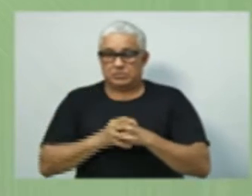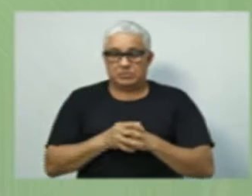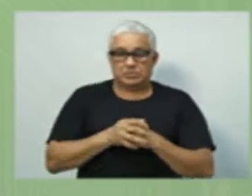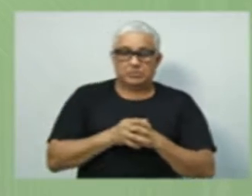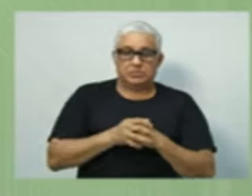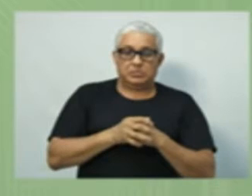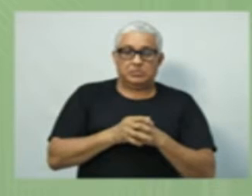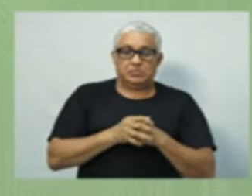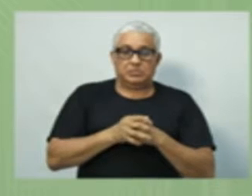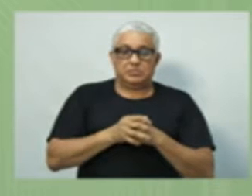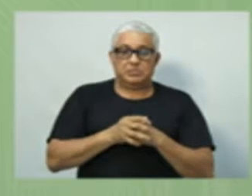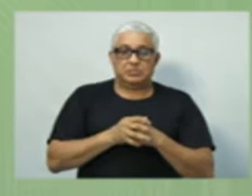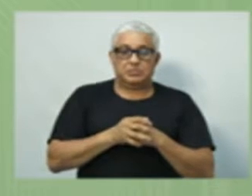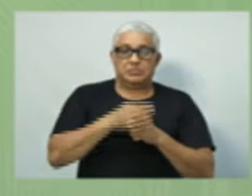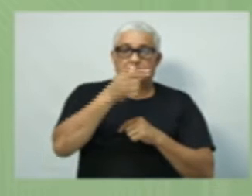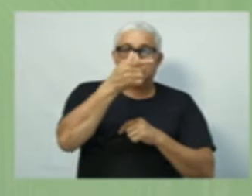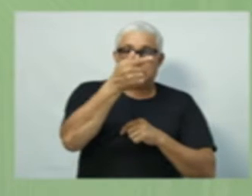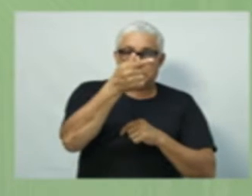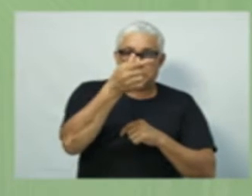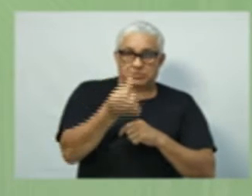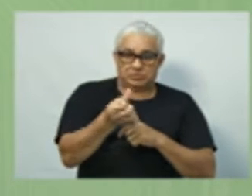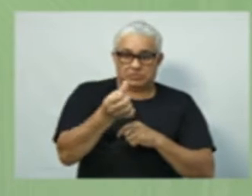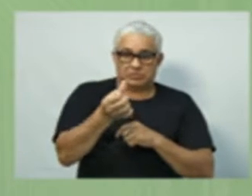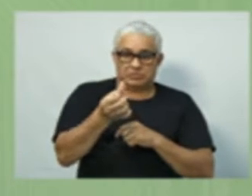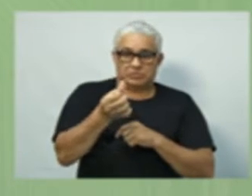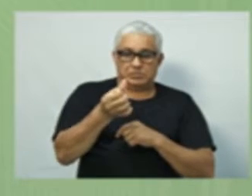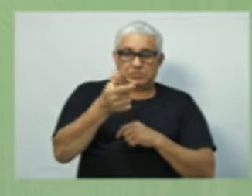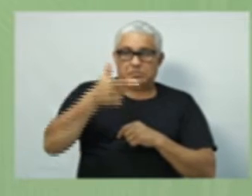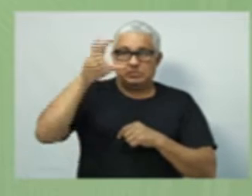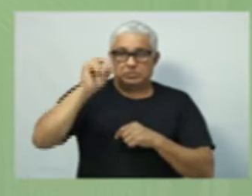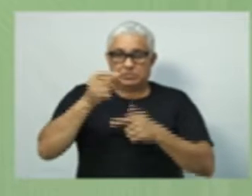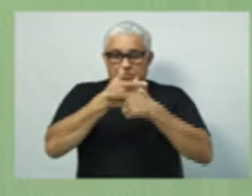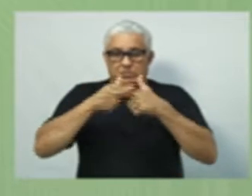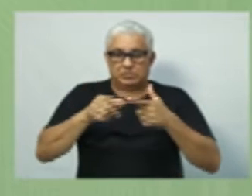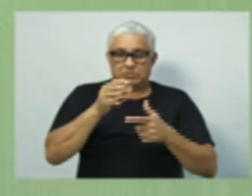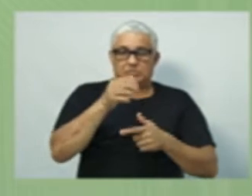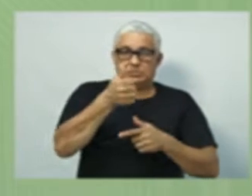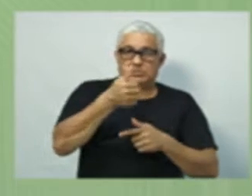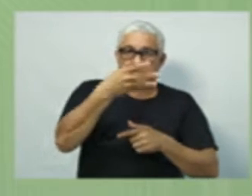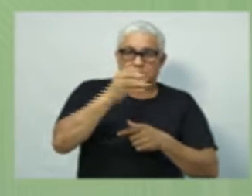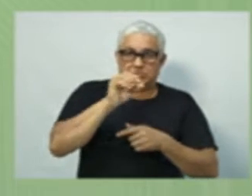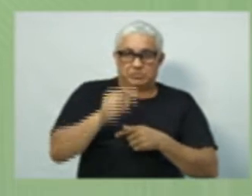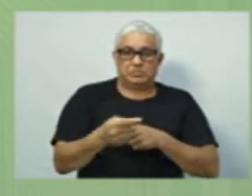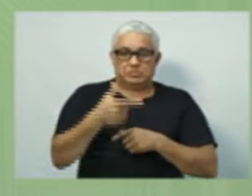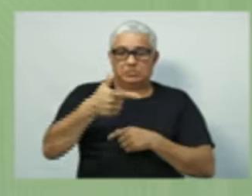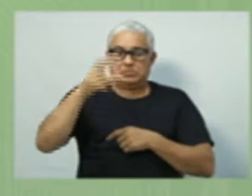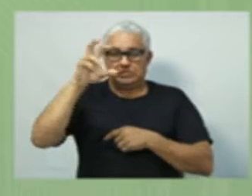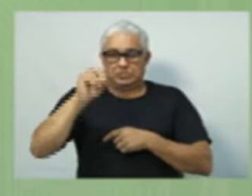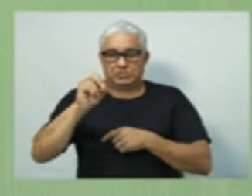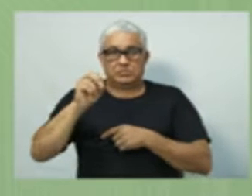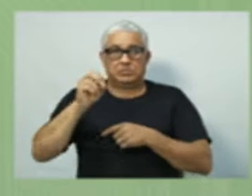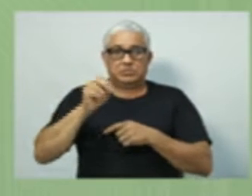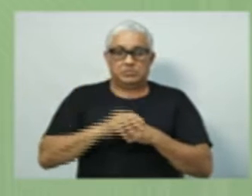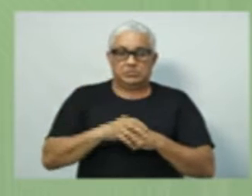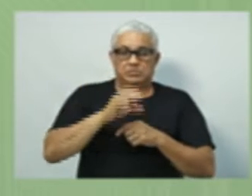76 250 / 140 mil 250 da 0 54 367 quando é